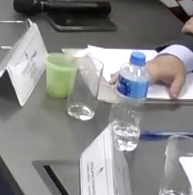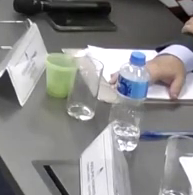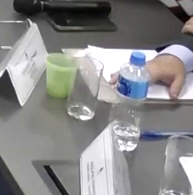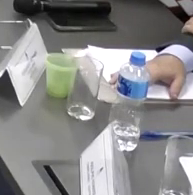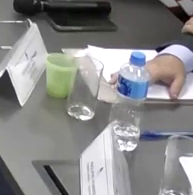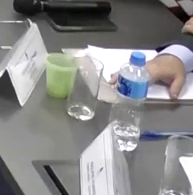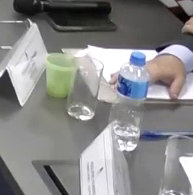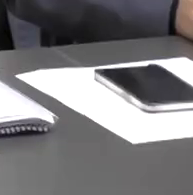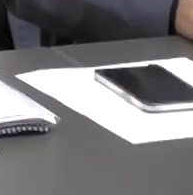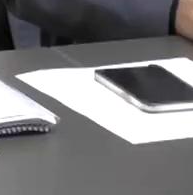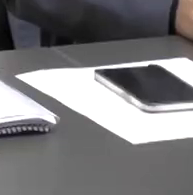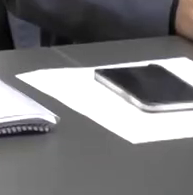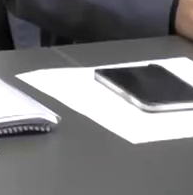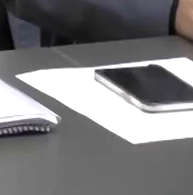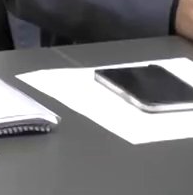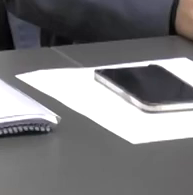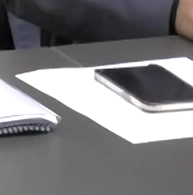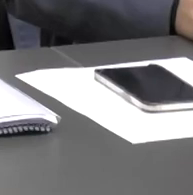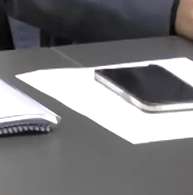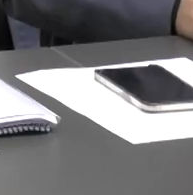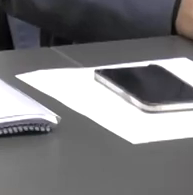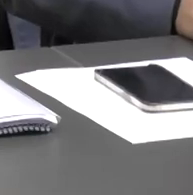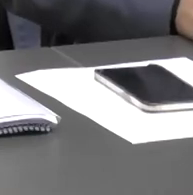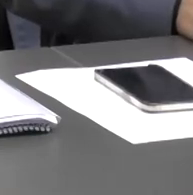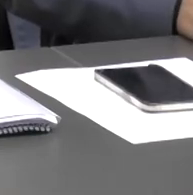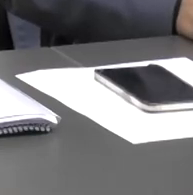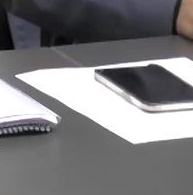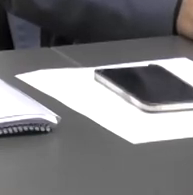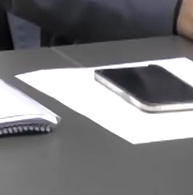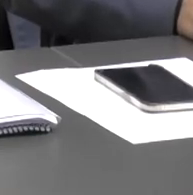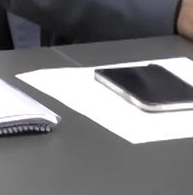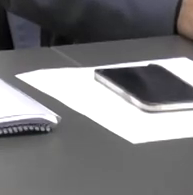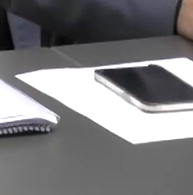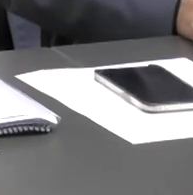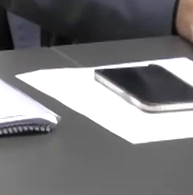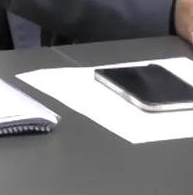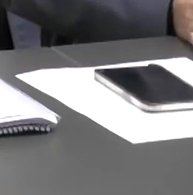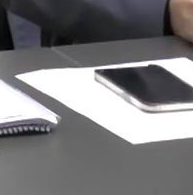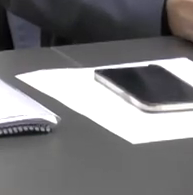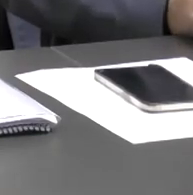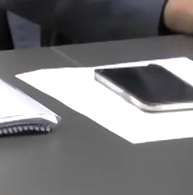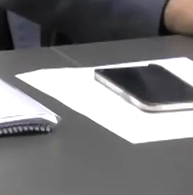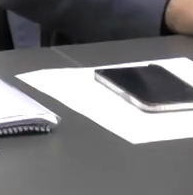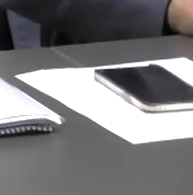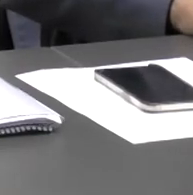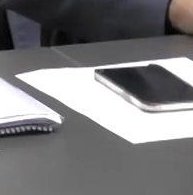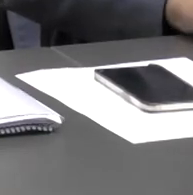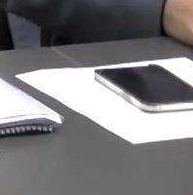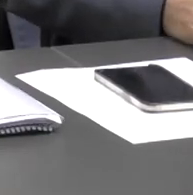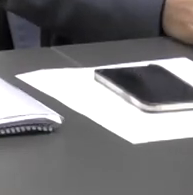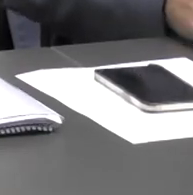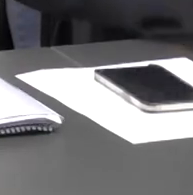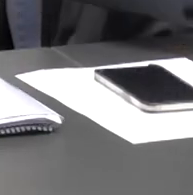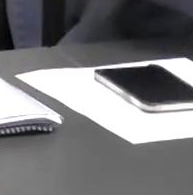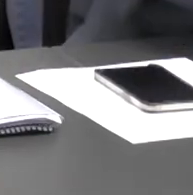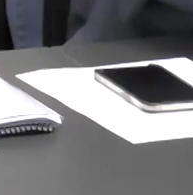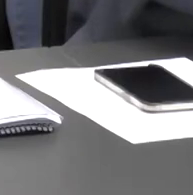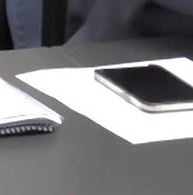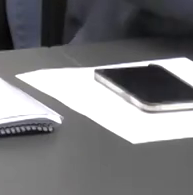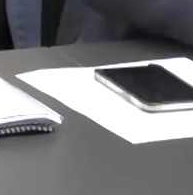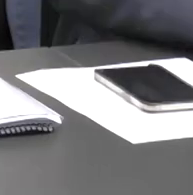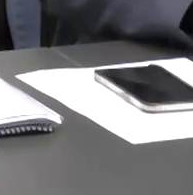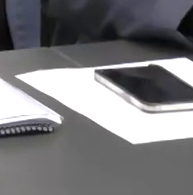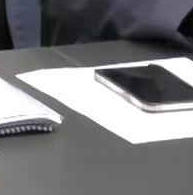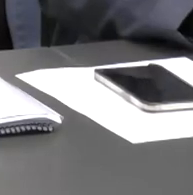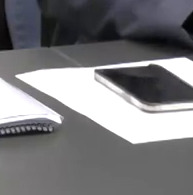nós temos que resolver ponta a ponta as coisas né então não adianta a gente juntar